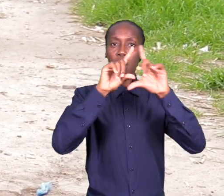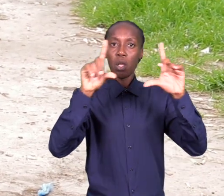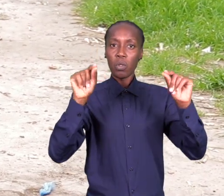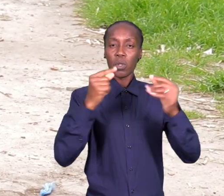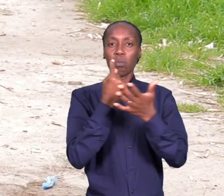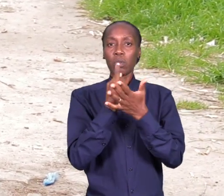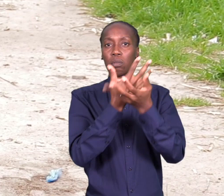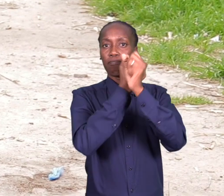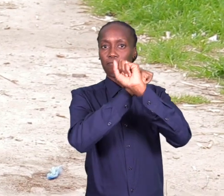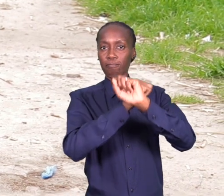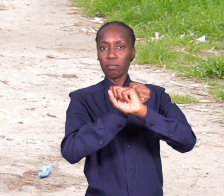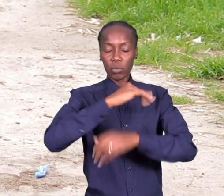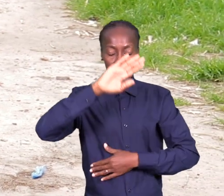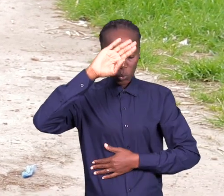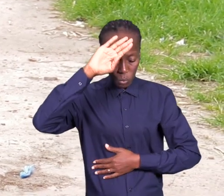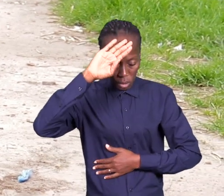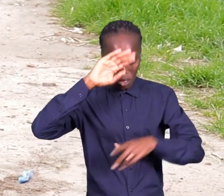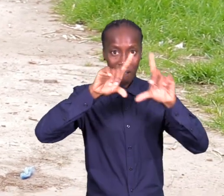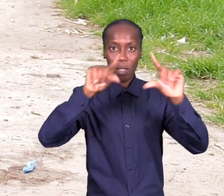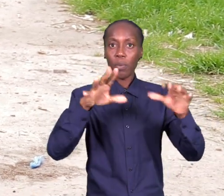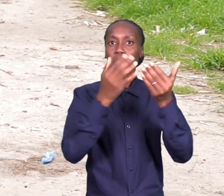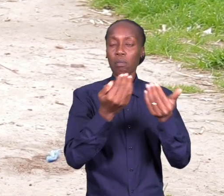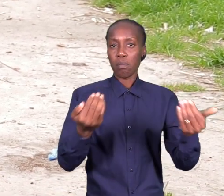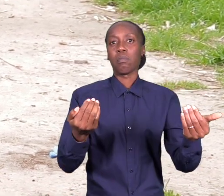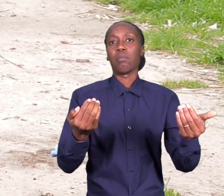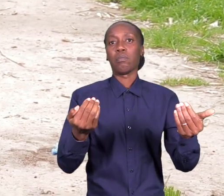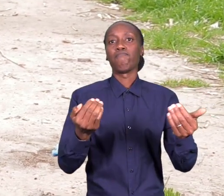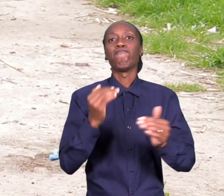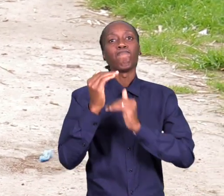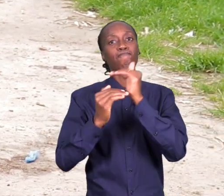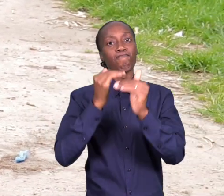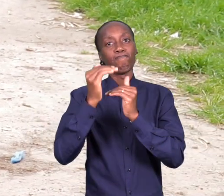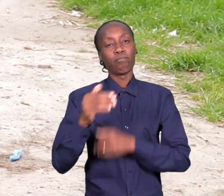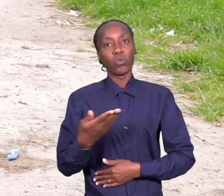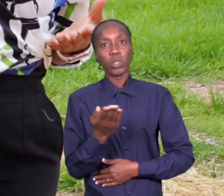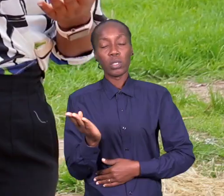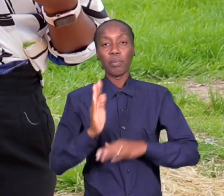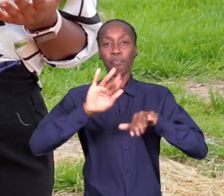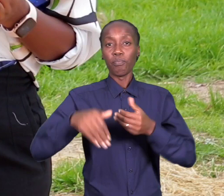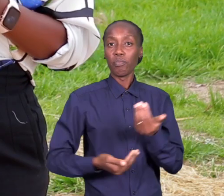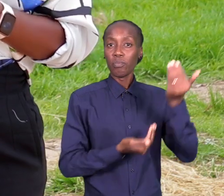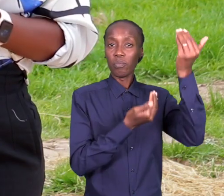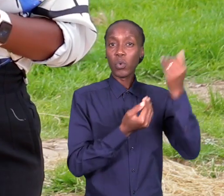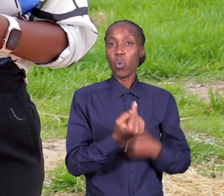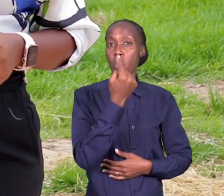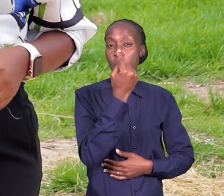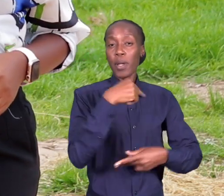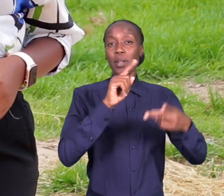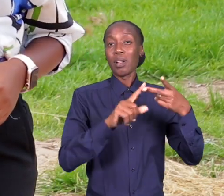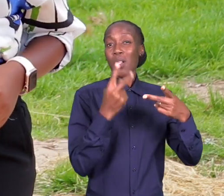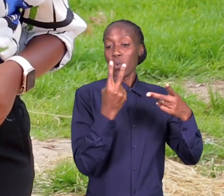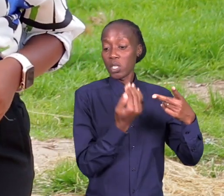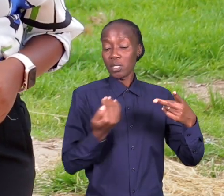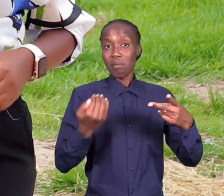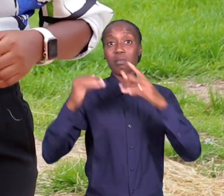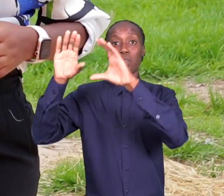da importância da desparasitação na promoção do desenvolvimento das nossas crianças. De acordo com a UNICEF,